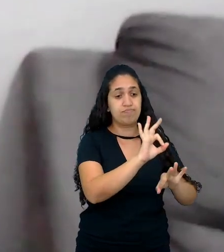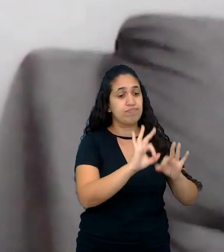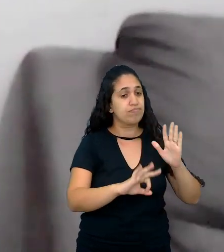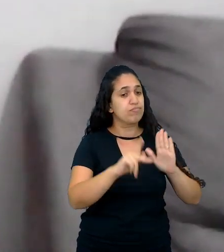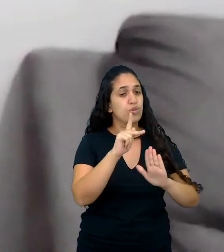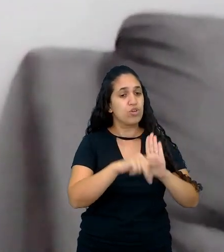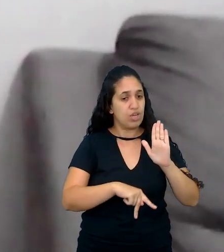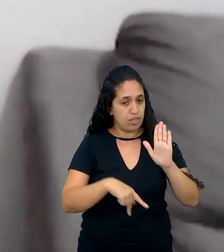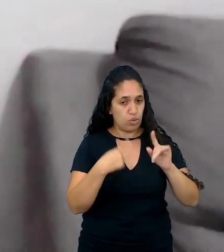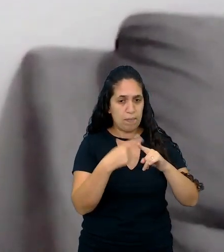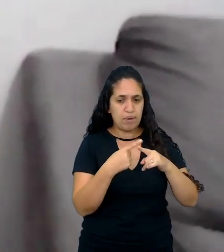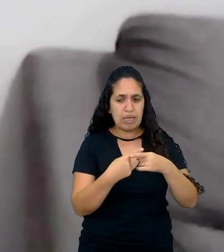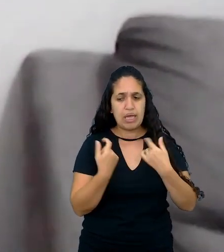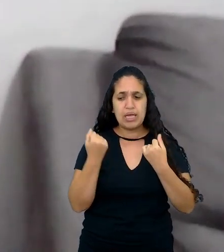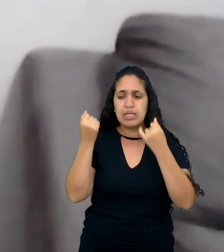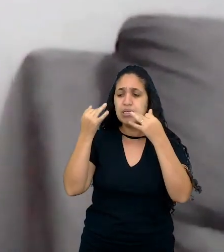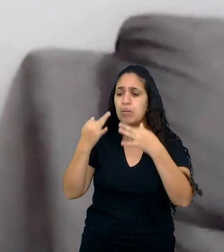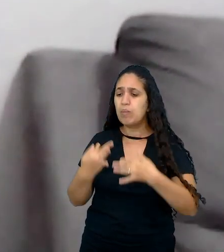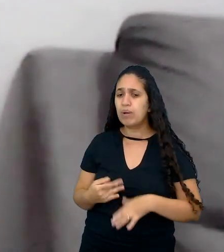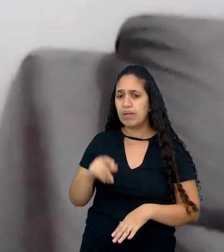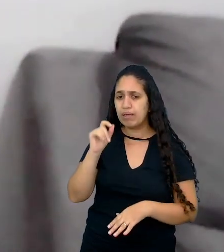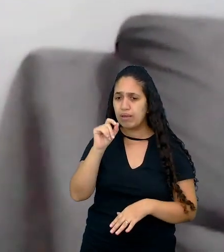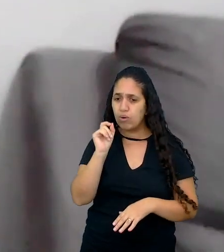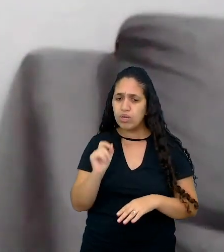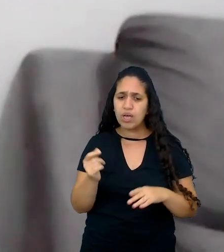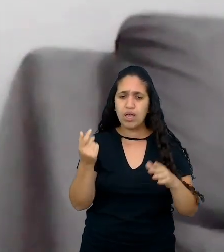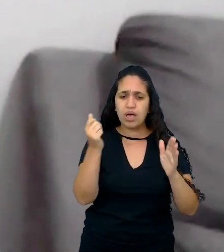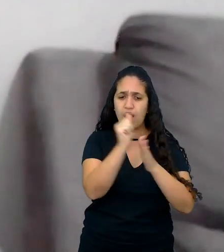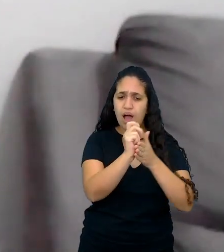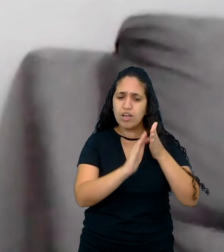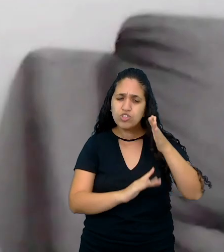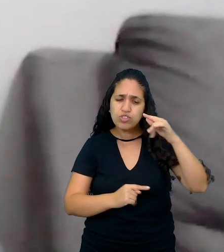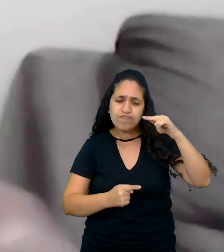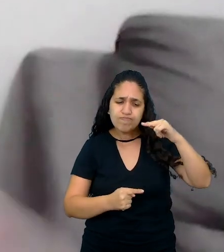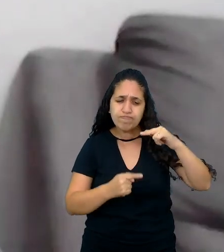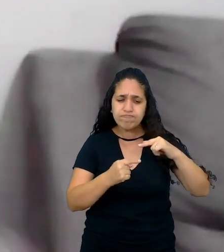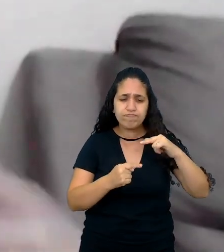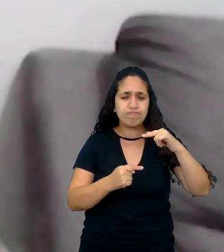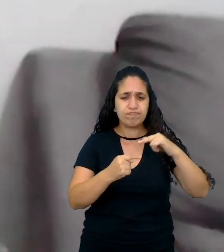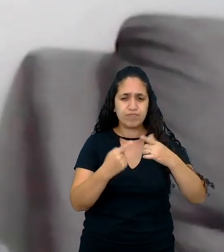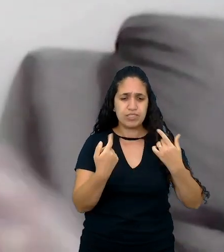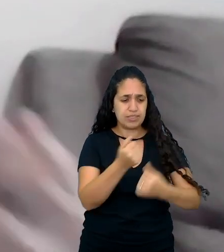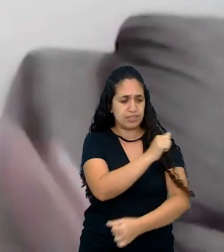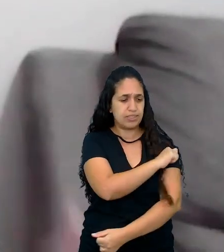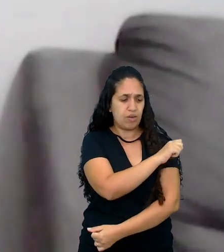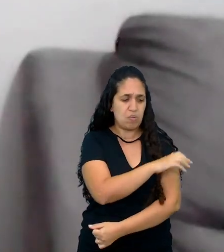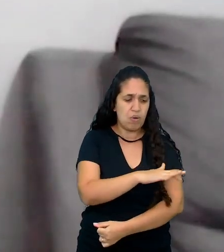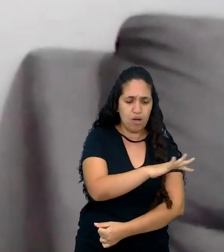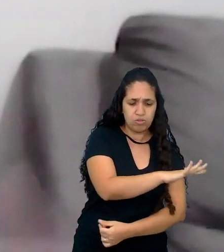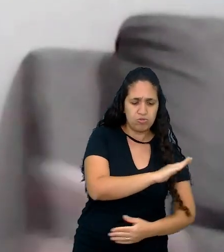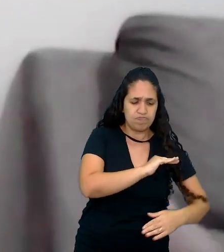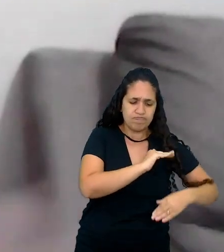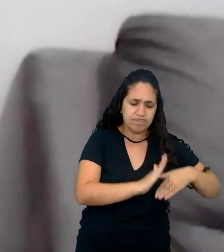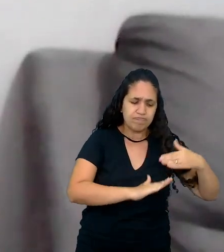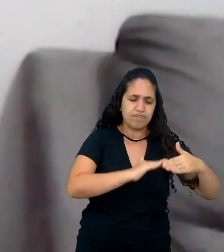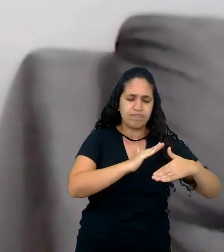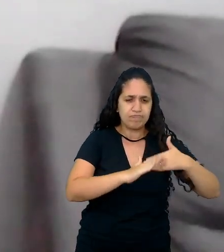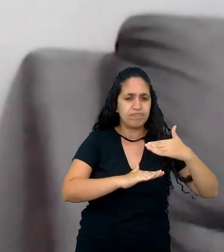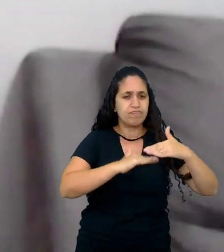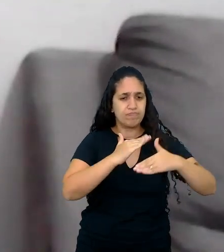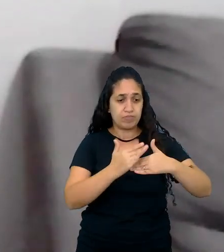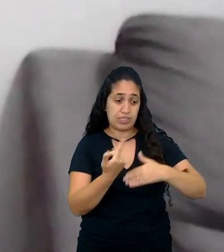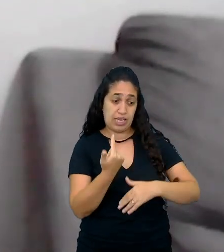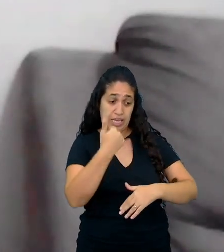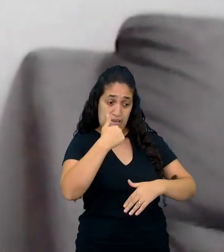porque ele fala, o Bender, de mini lições. Então, os alunos estão desenvolvendo o projeto, mas eu